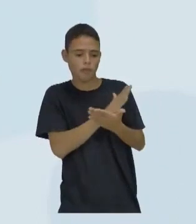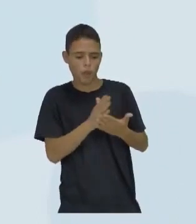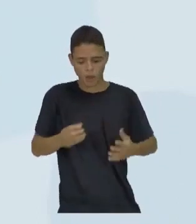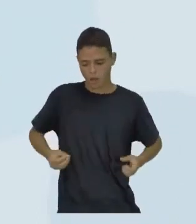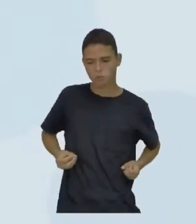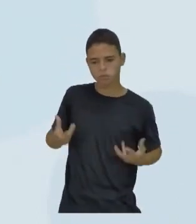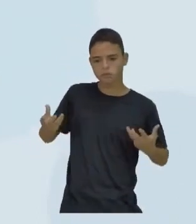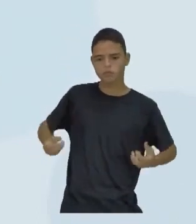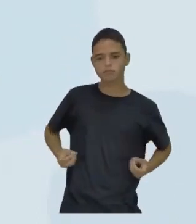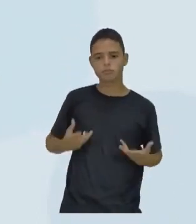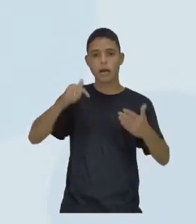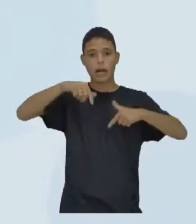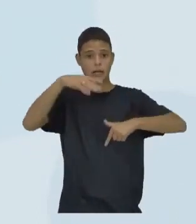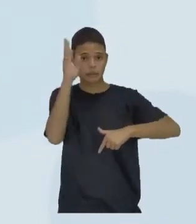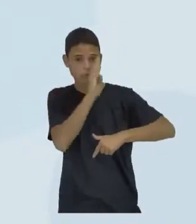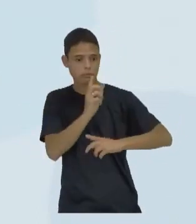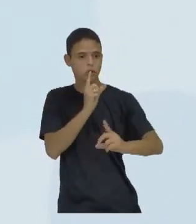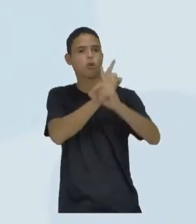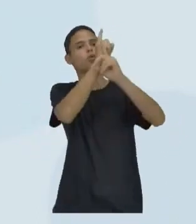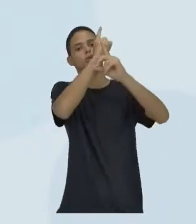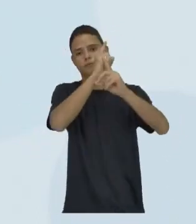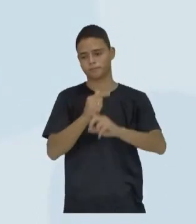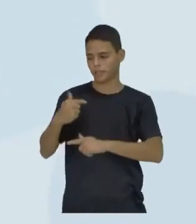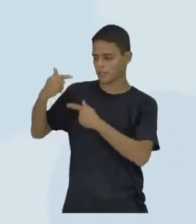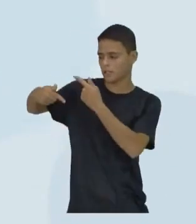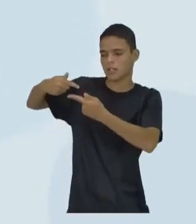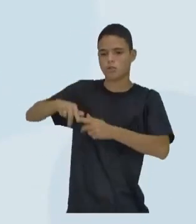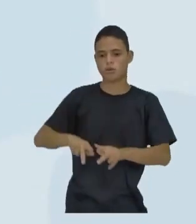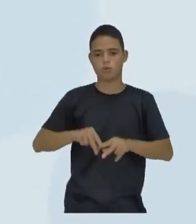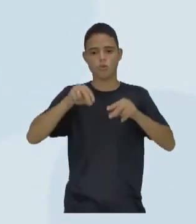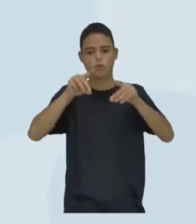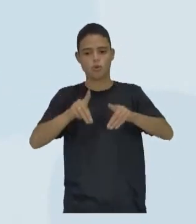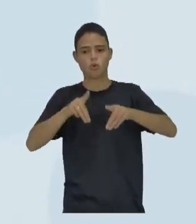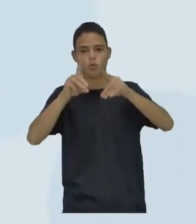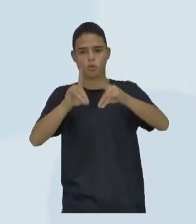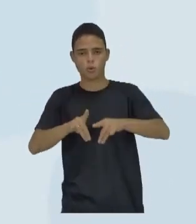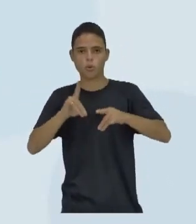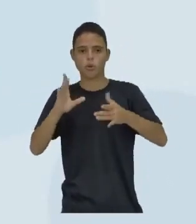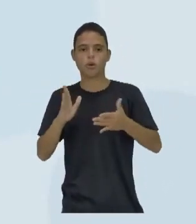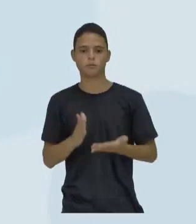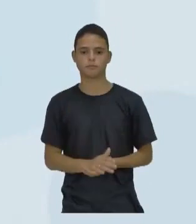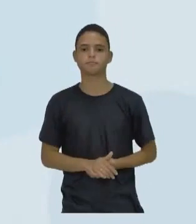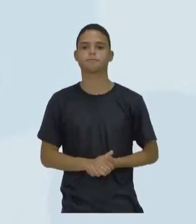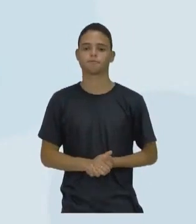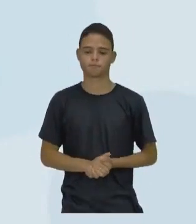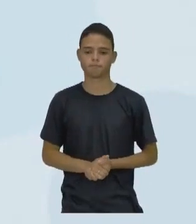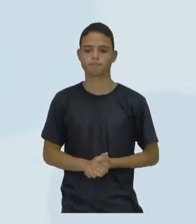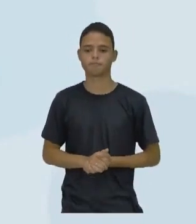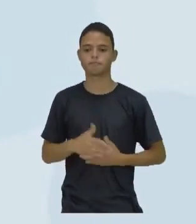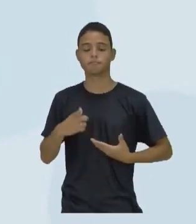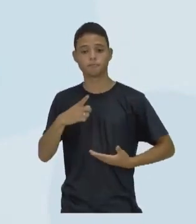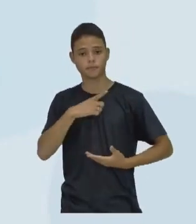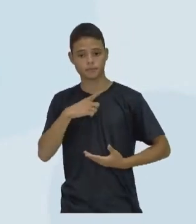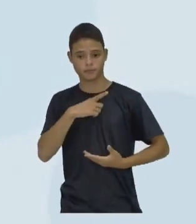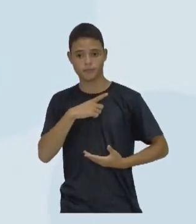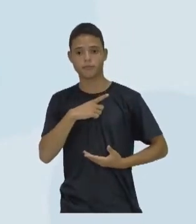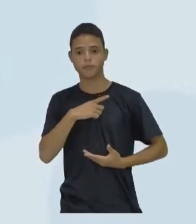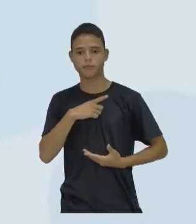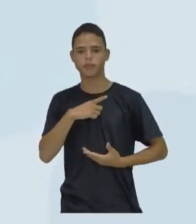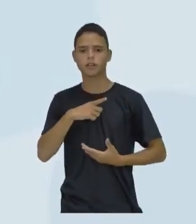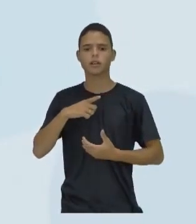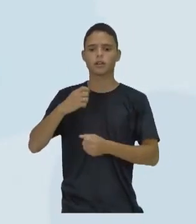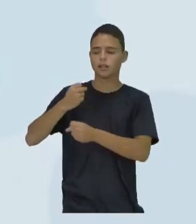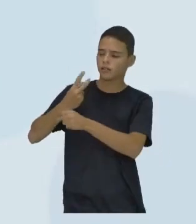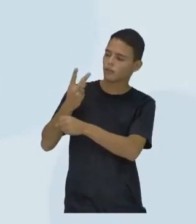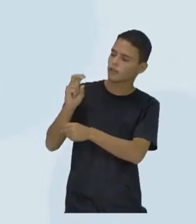ter detectado a geração canguru. São a geração canguru profissional. A geração canguru tem entre 25 e 30 anos. A